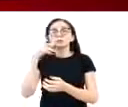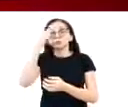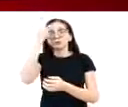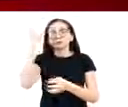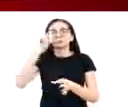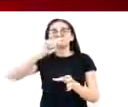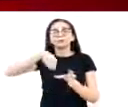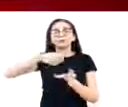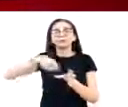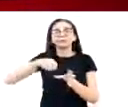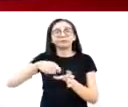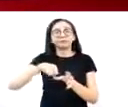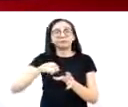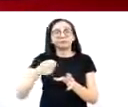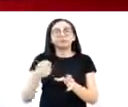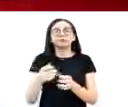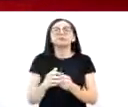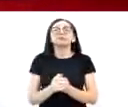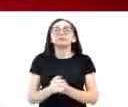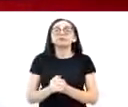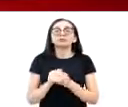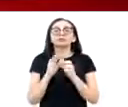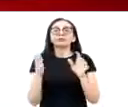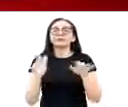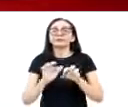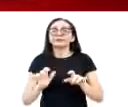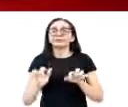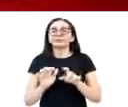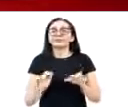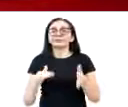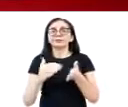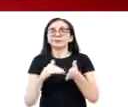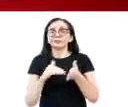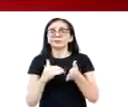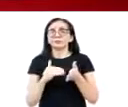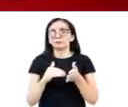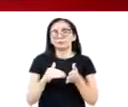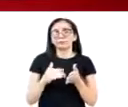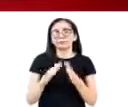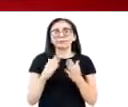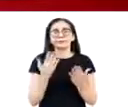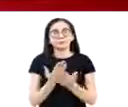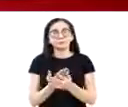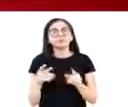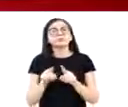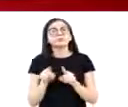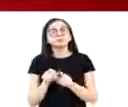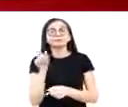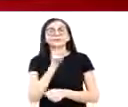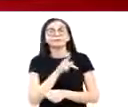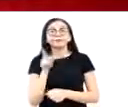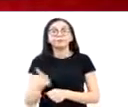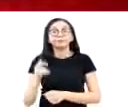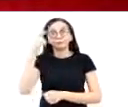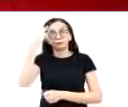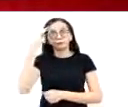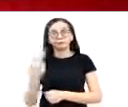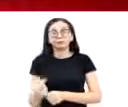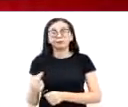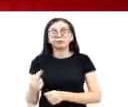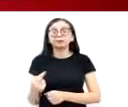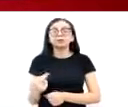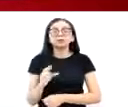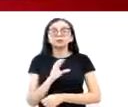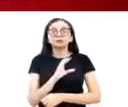zeladoras, agente administrativo, digitadores. Também aos professores, gestores, coordenadores,